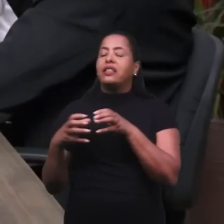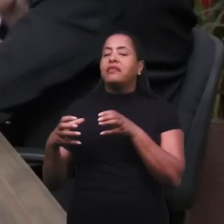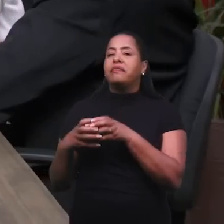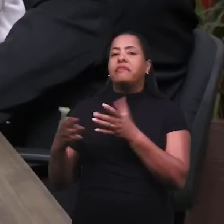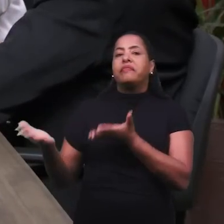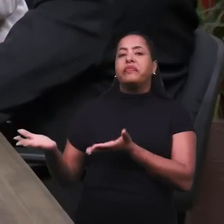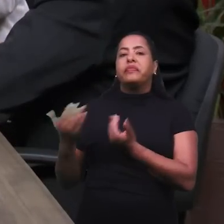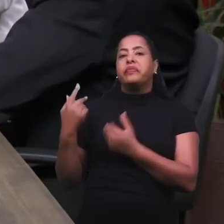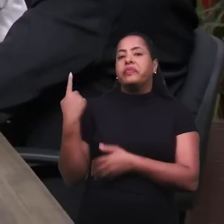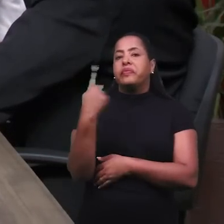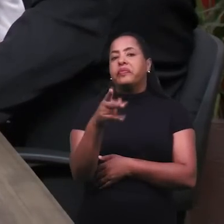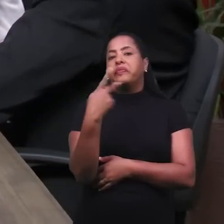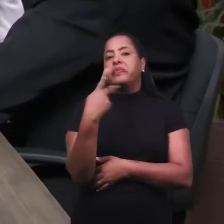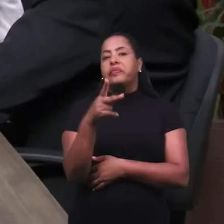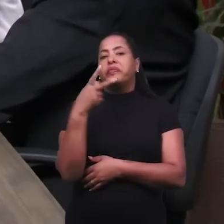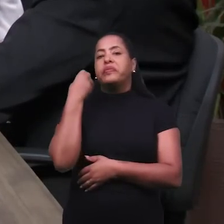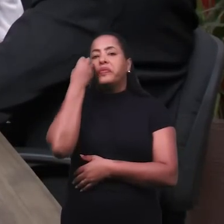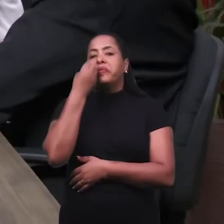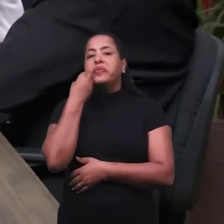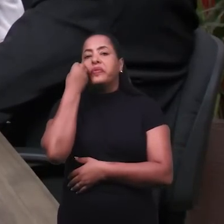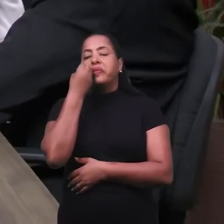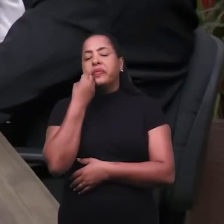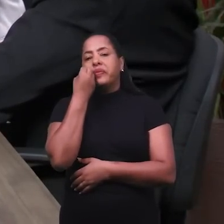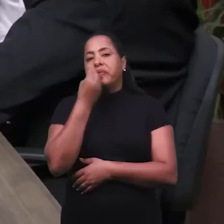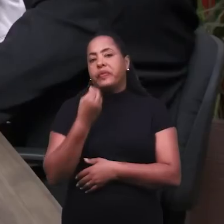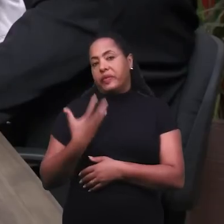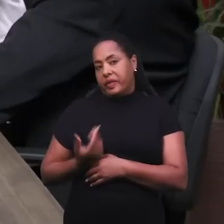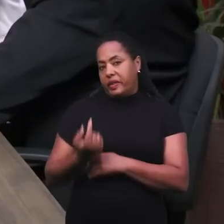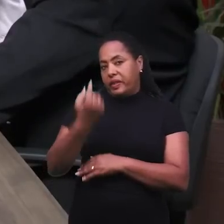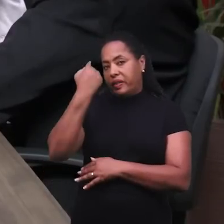jovem e a sua experiência com o jovem,